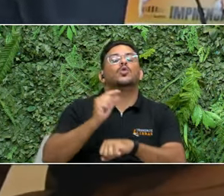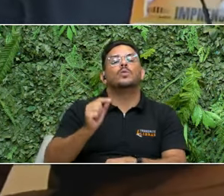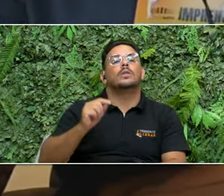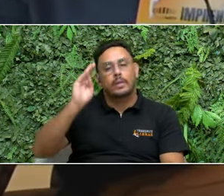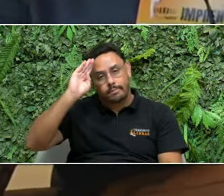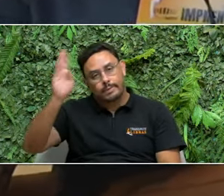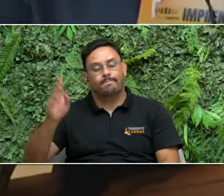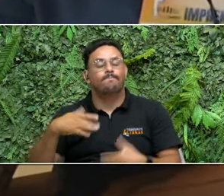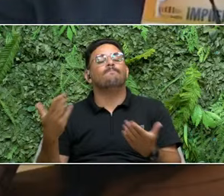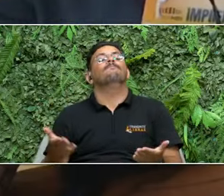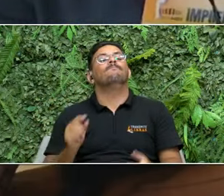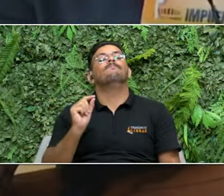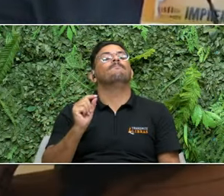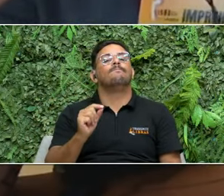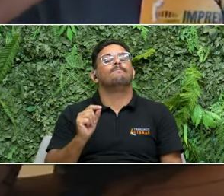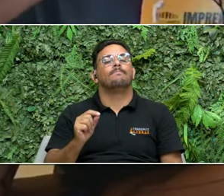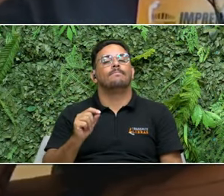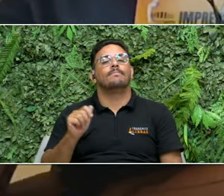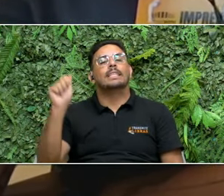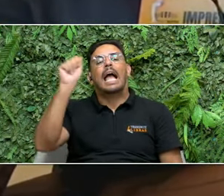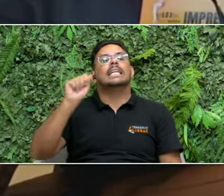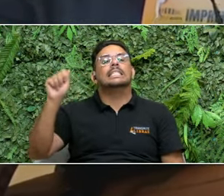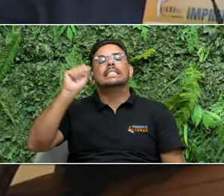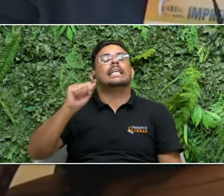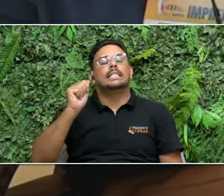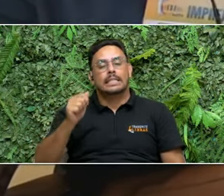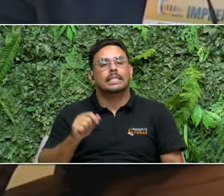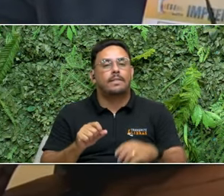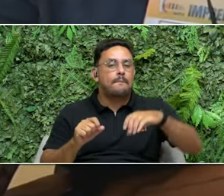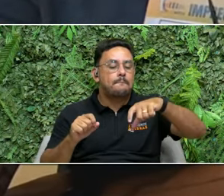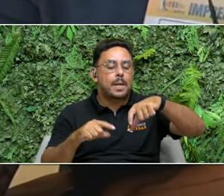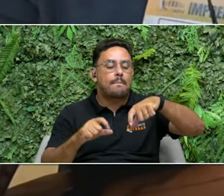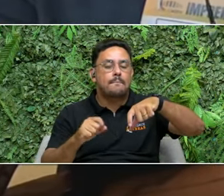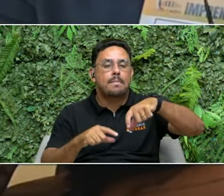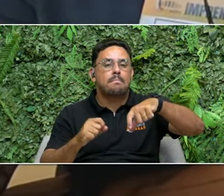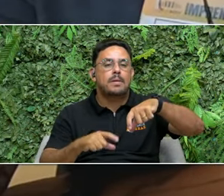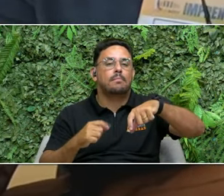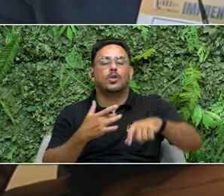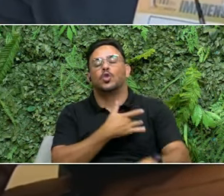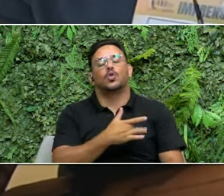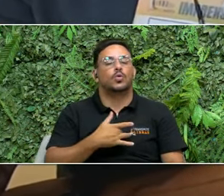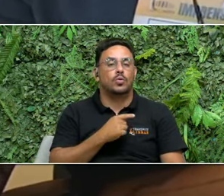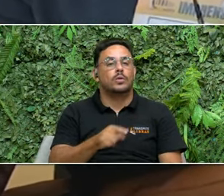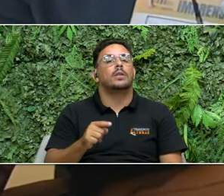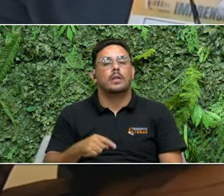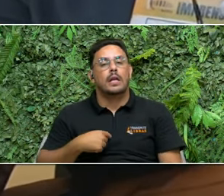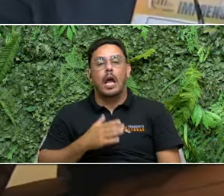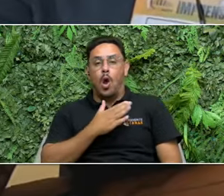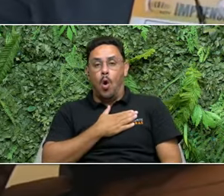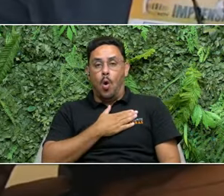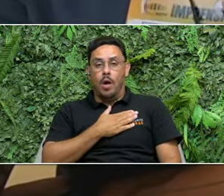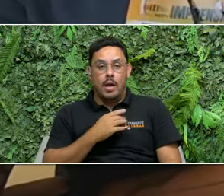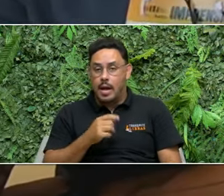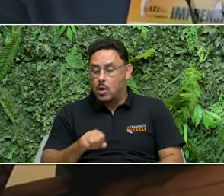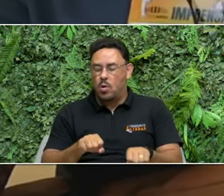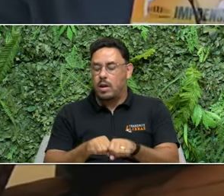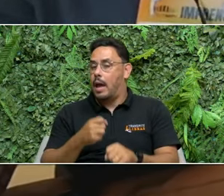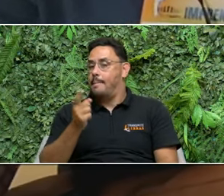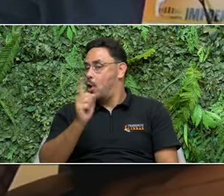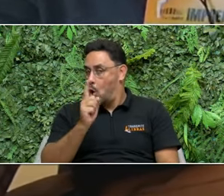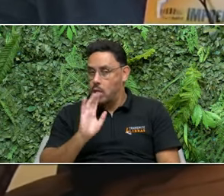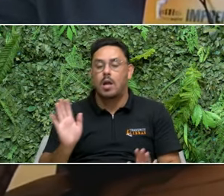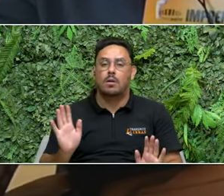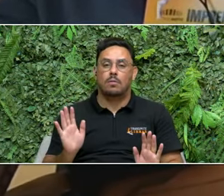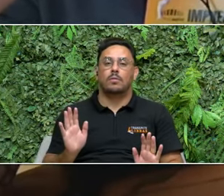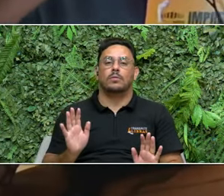dúvida nenhuma seria o argentino que é o artilheiro do Cruzeiro na temporada para mim ele não quebrou eh pelo menos